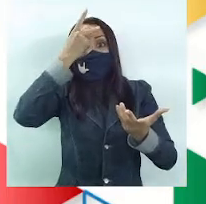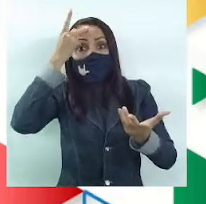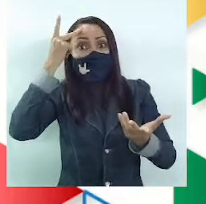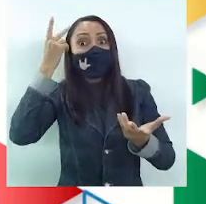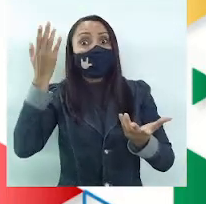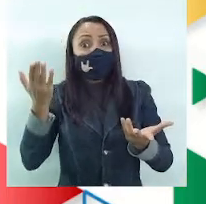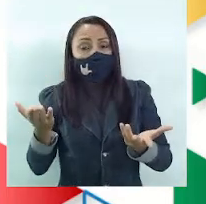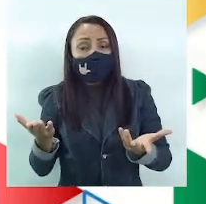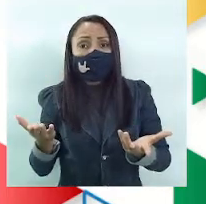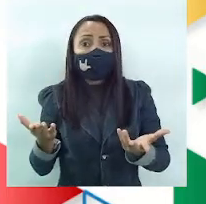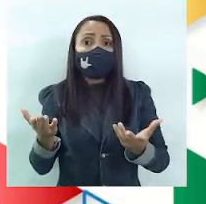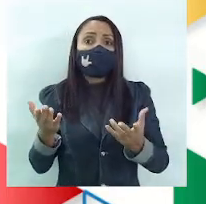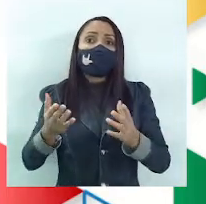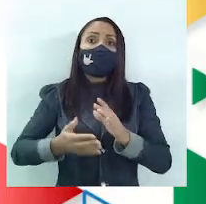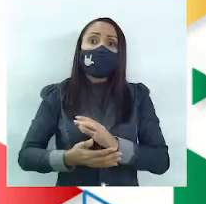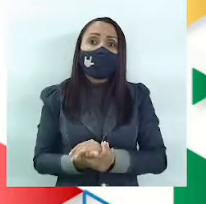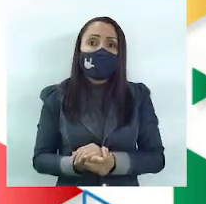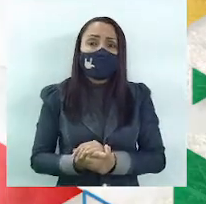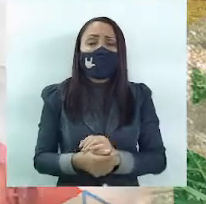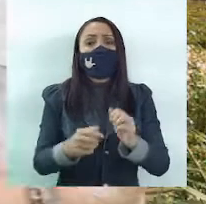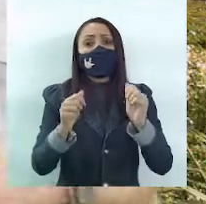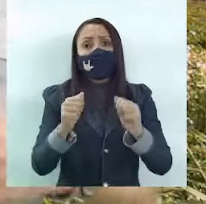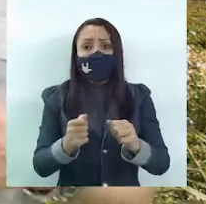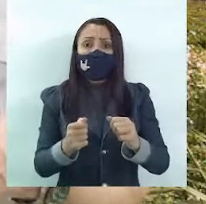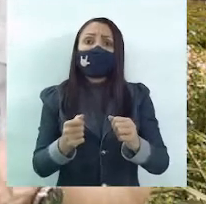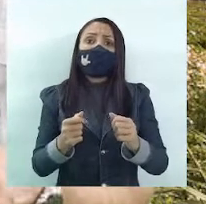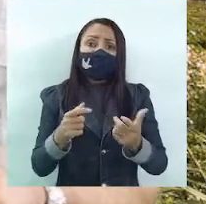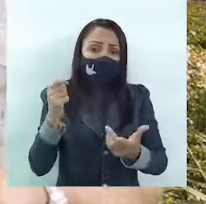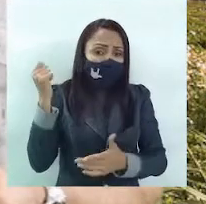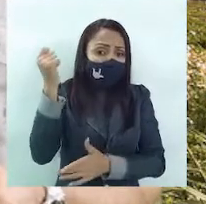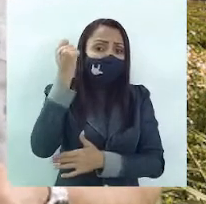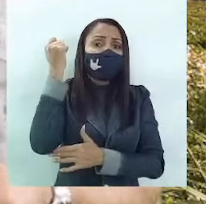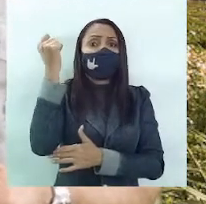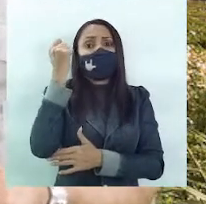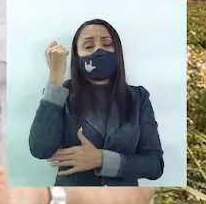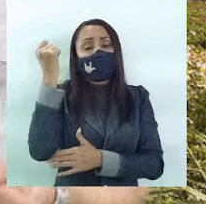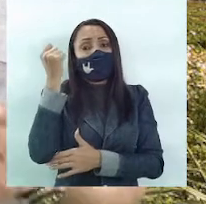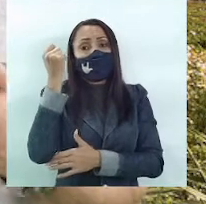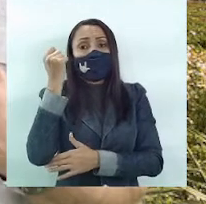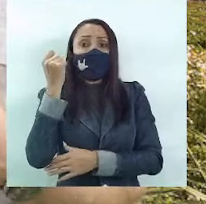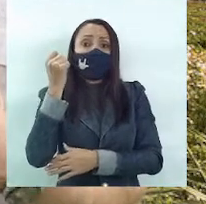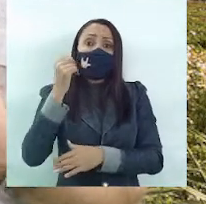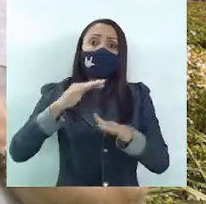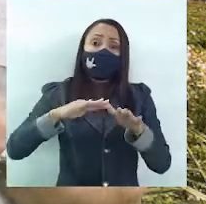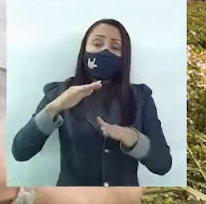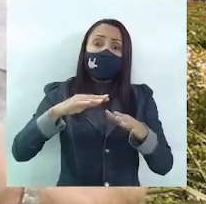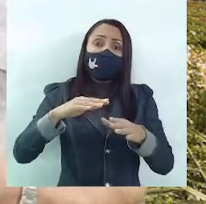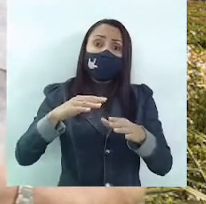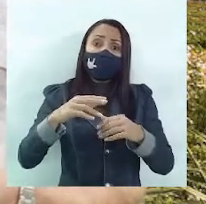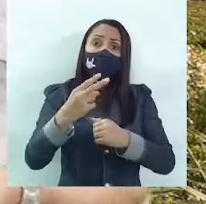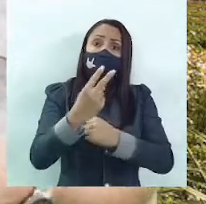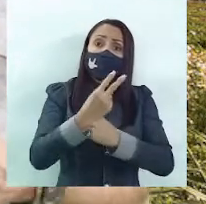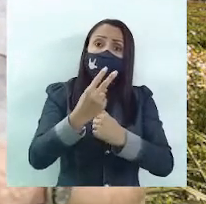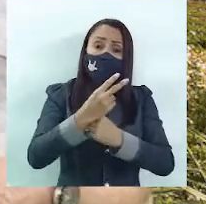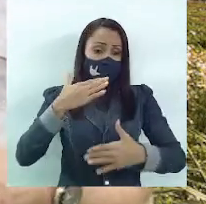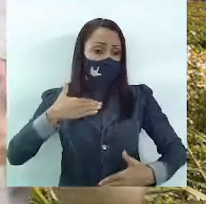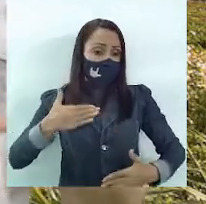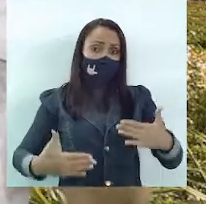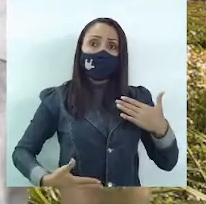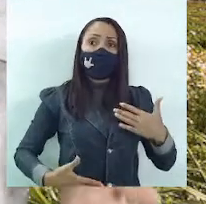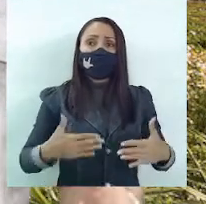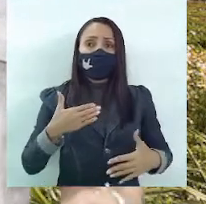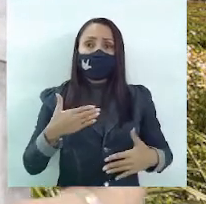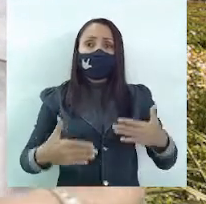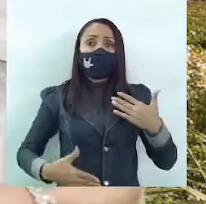vai ter inflamação, inchaço e pode até se agravar, dependendo do grau de defesa do seu organismo, né? Como você está